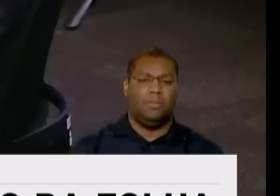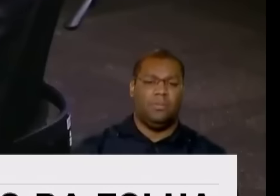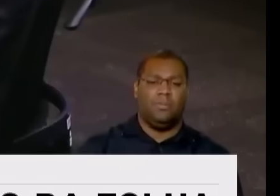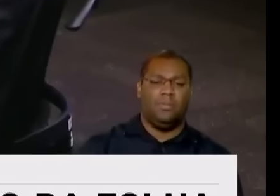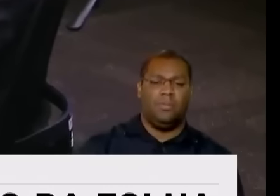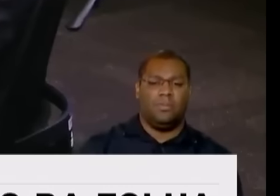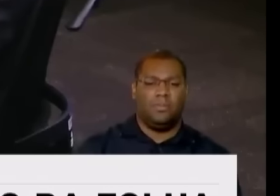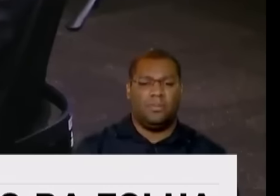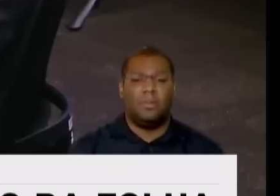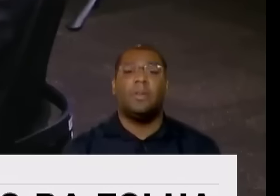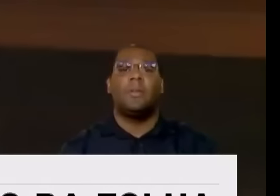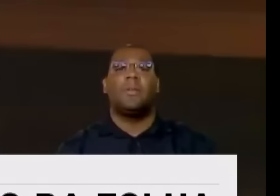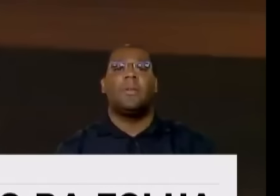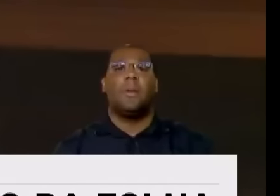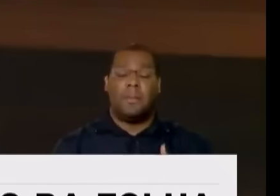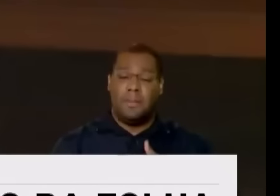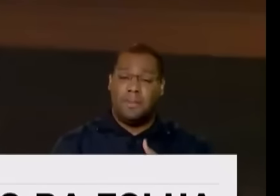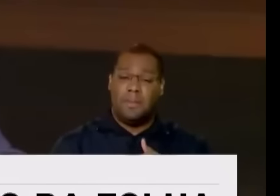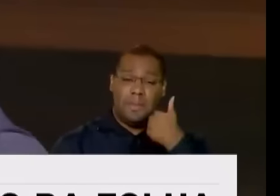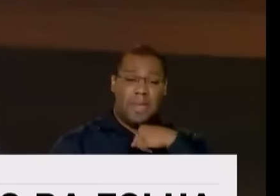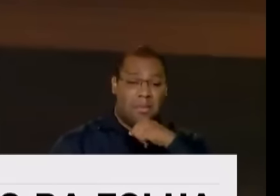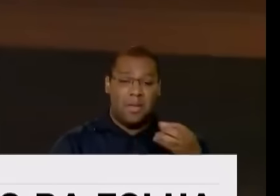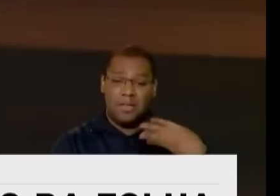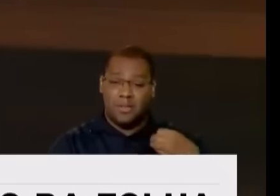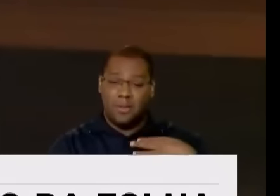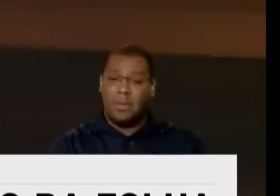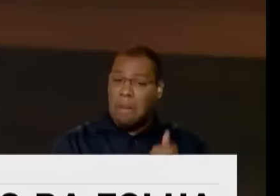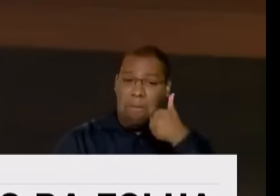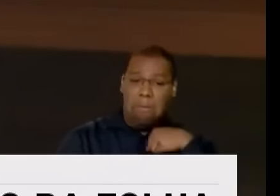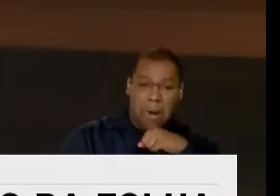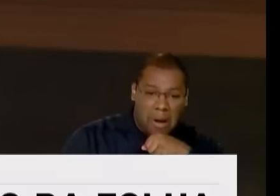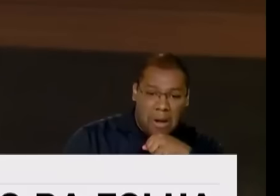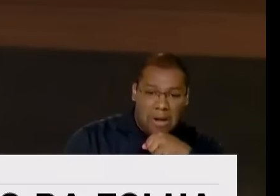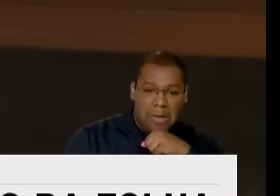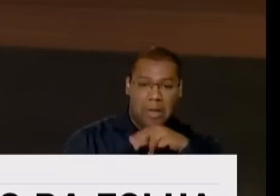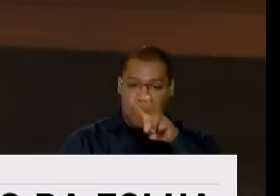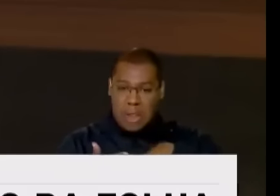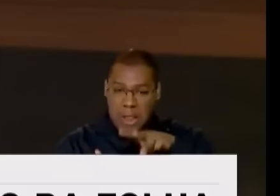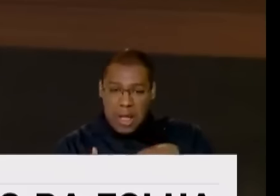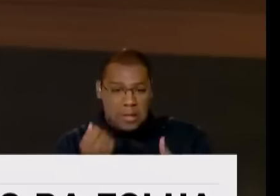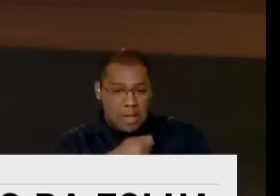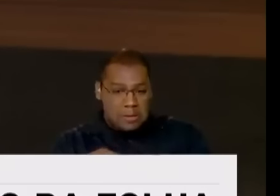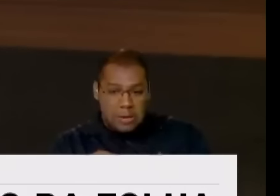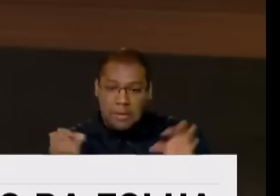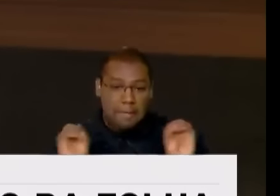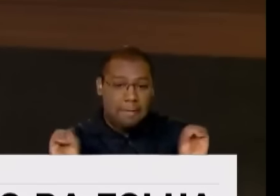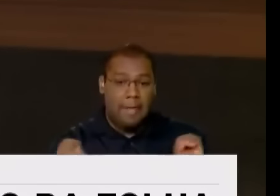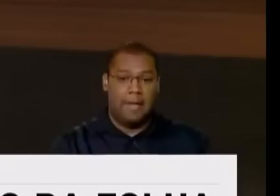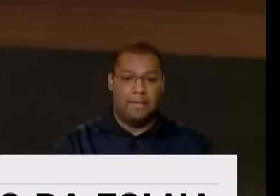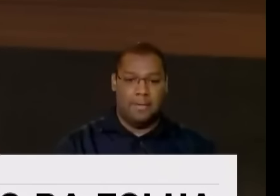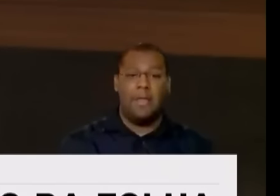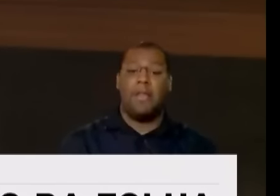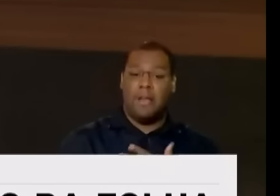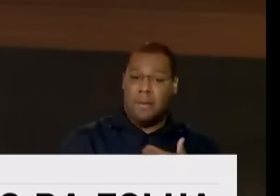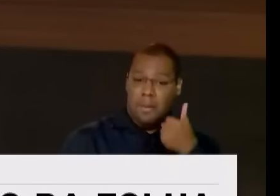eu aprendi que a minha mãe foi economista. Minha mãe era analfabeta. Ela tinha 8 filhos que trabalhavam e a gente chegava no final